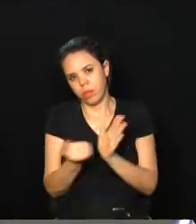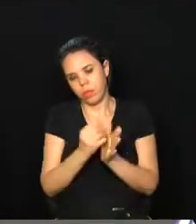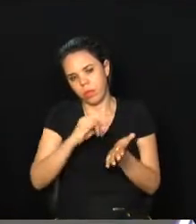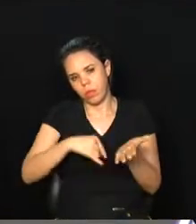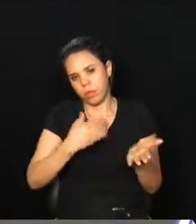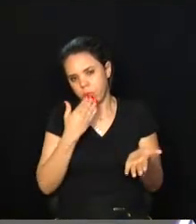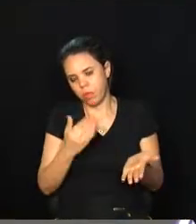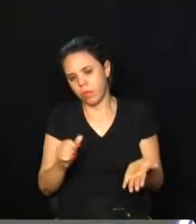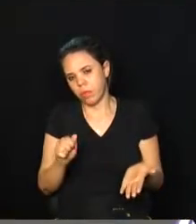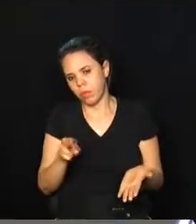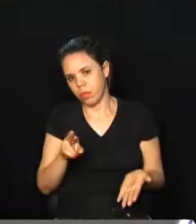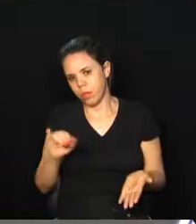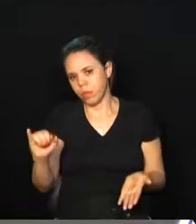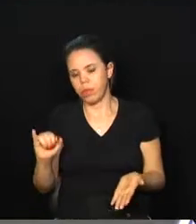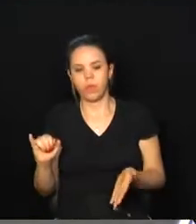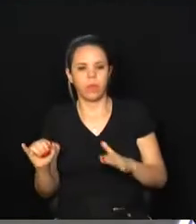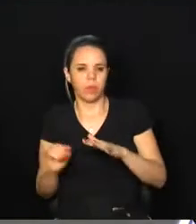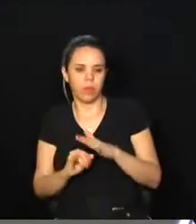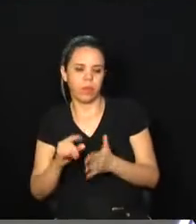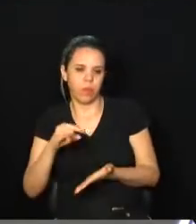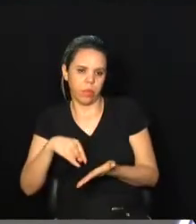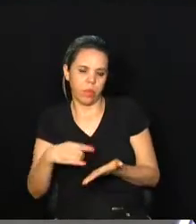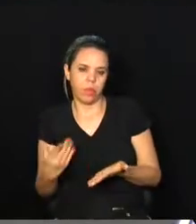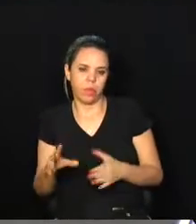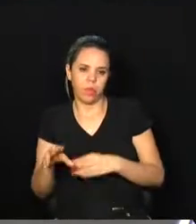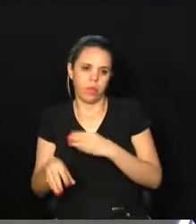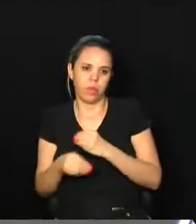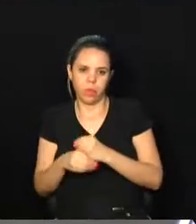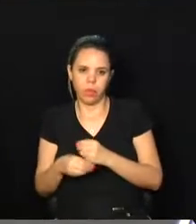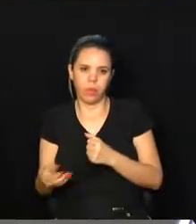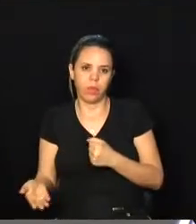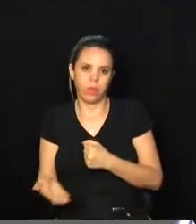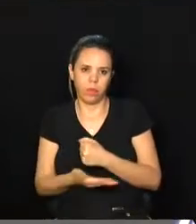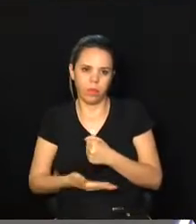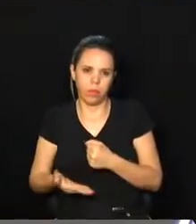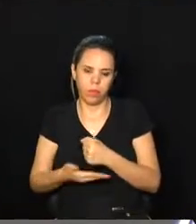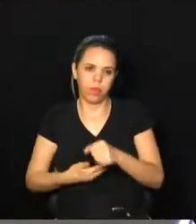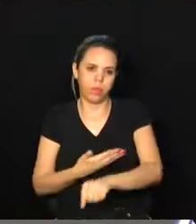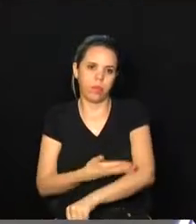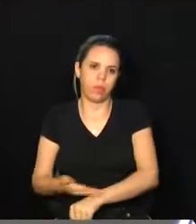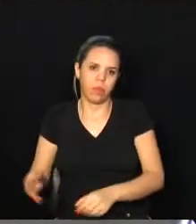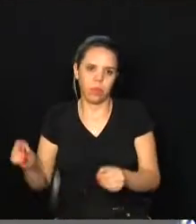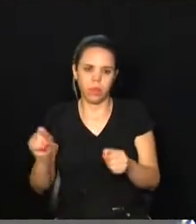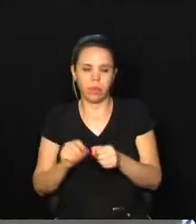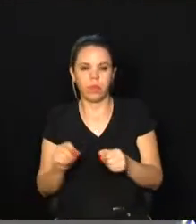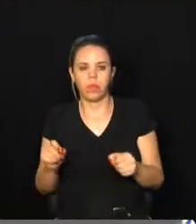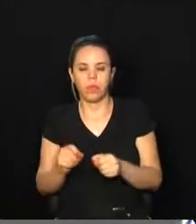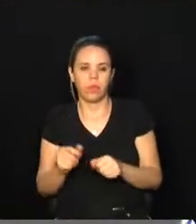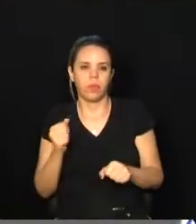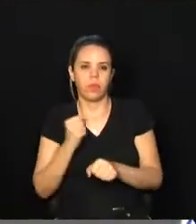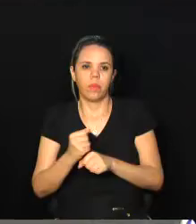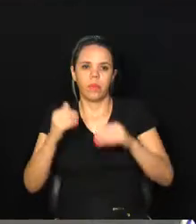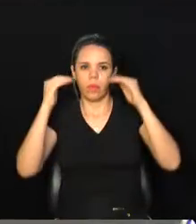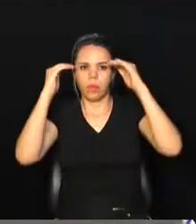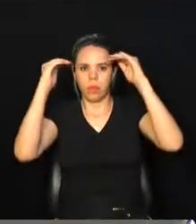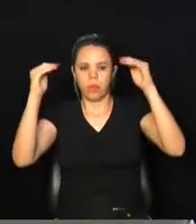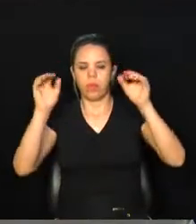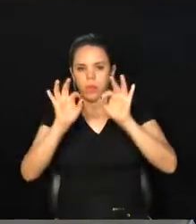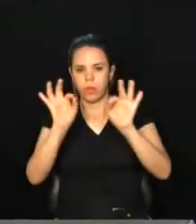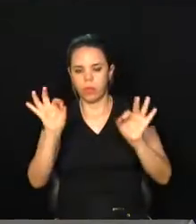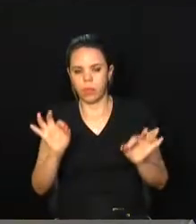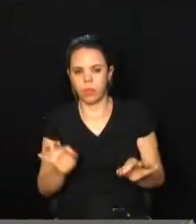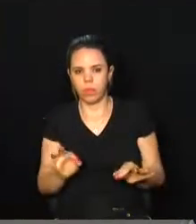do ARI. Está lá aqueles implantaçãozinha básica que a gente está acostumado a fazer, pavimento térreo superior, cortezinho básico.